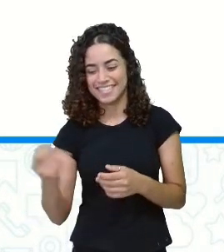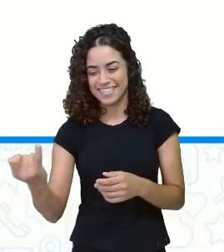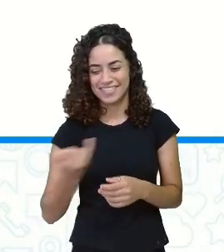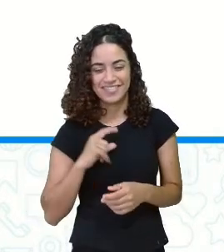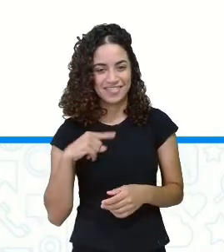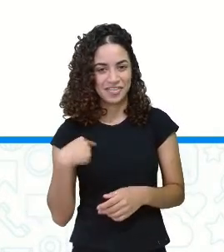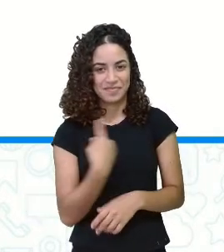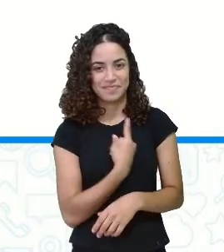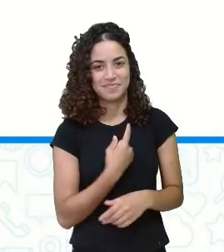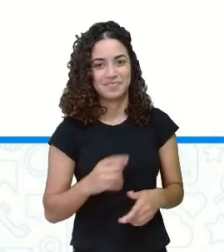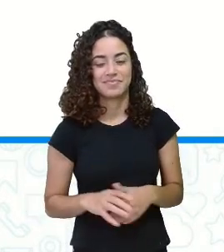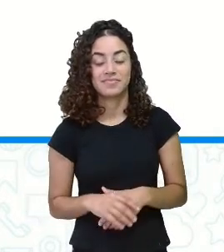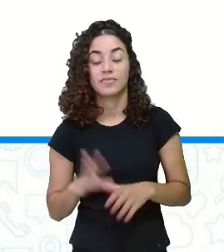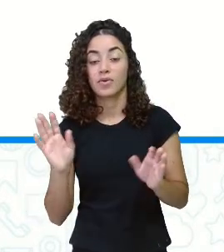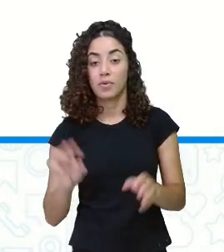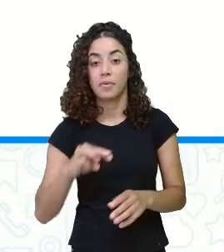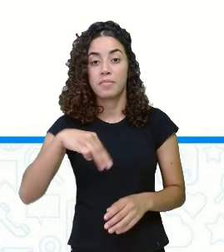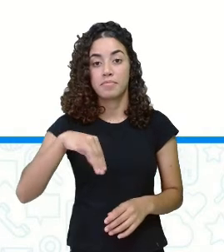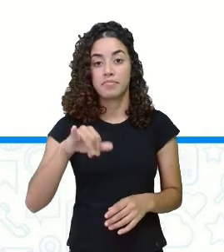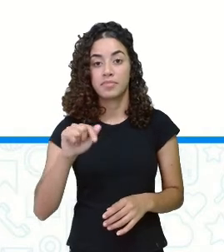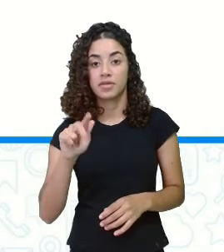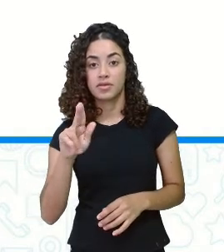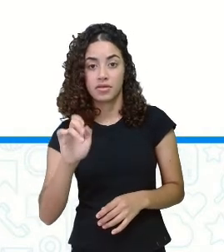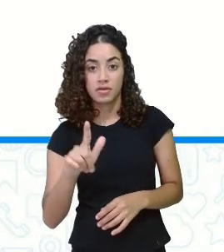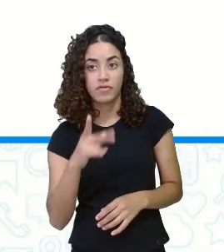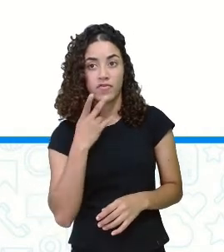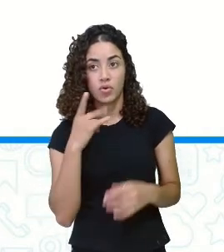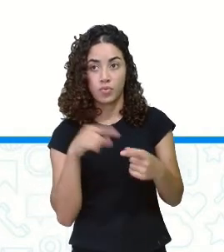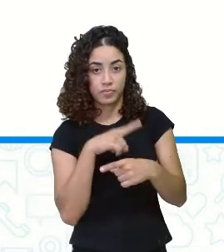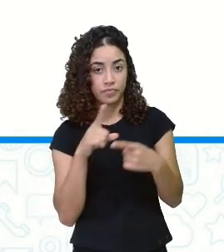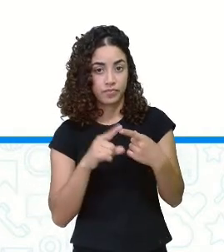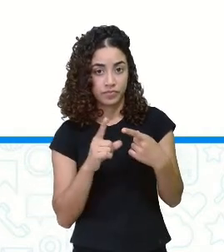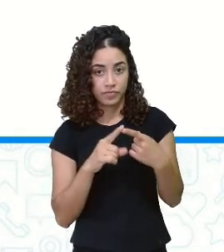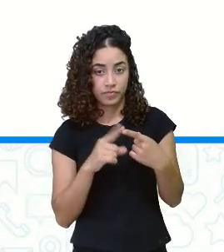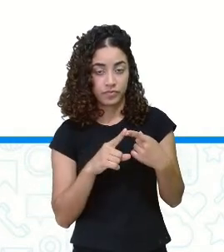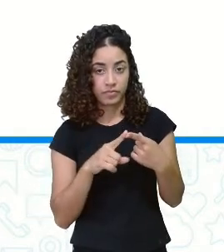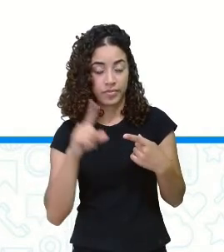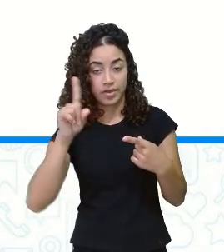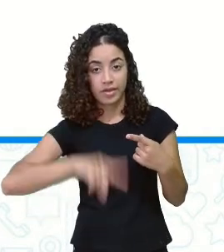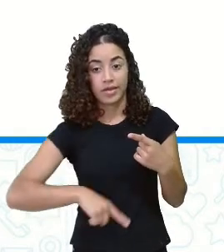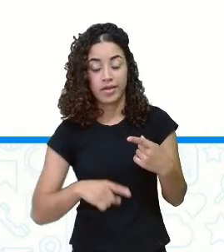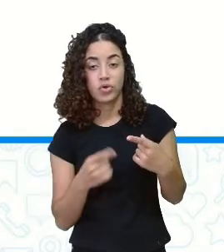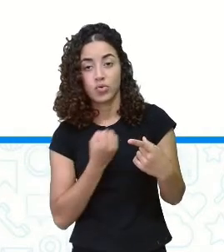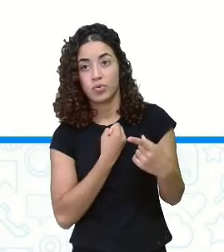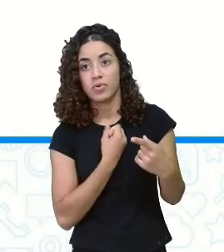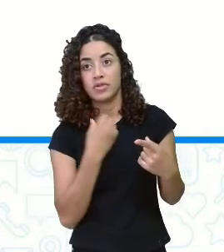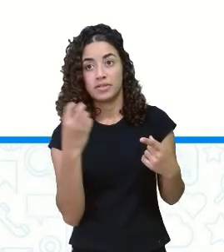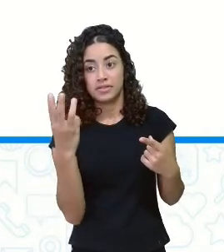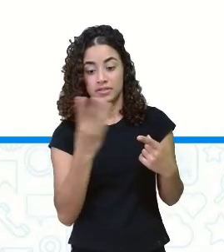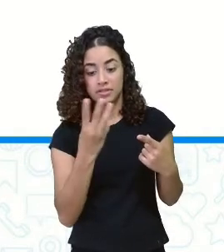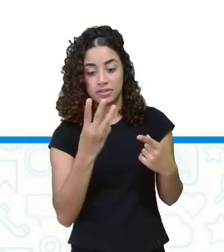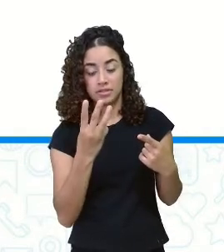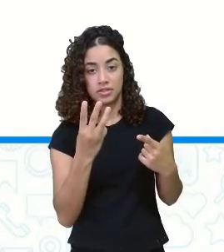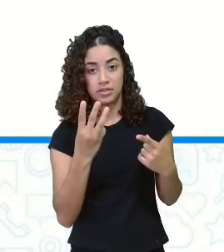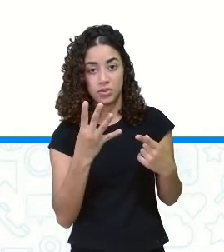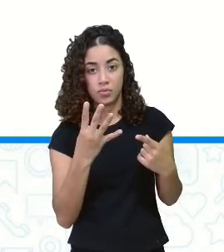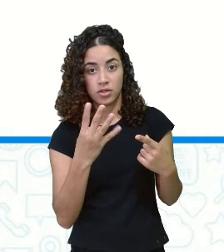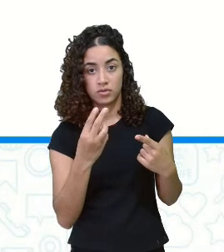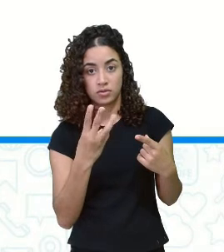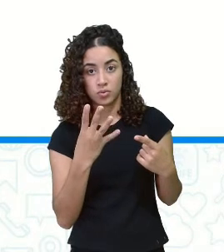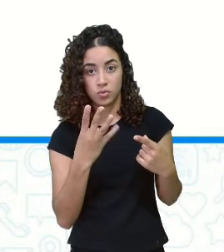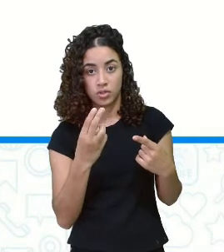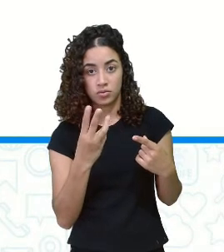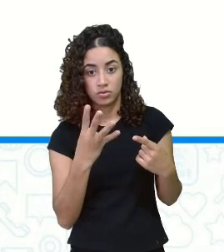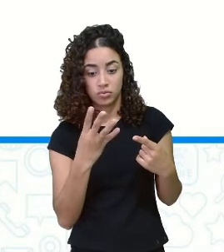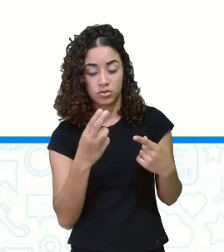gente. Ó, o Miguel disse que no primeiro caso, o caso do Pedro, seria o número 34. Olha